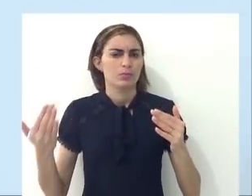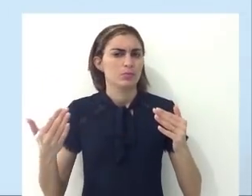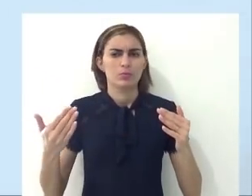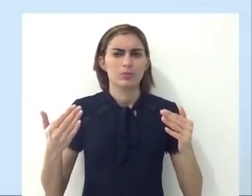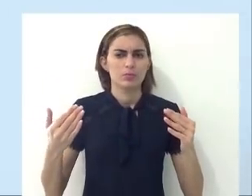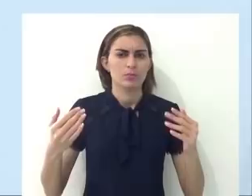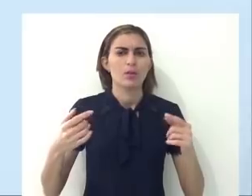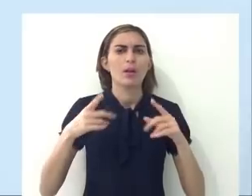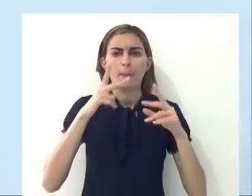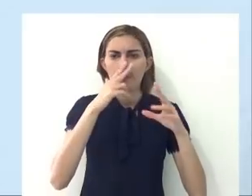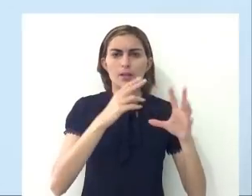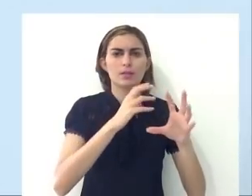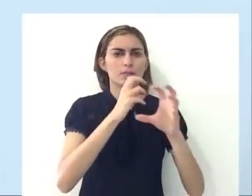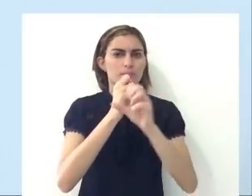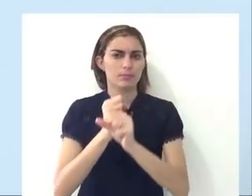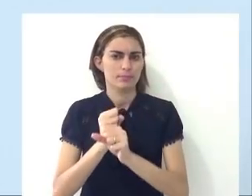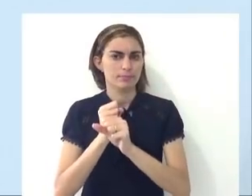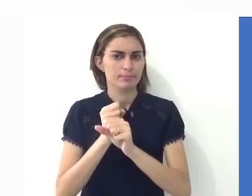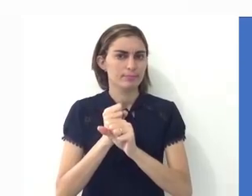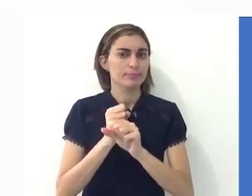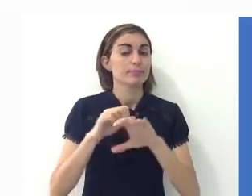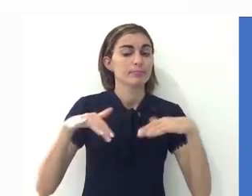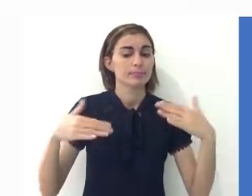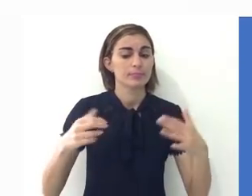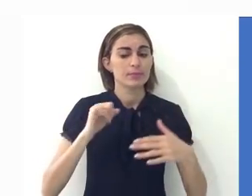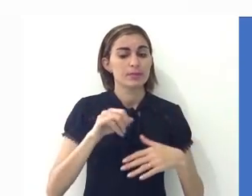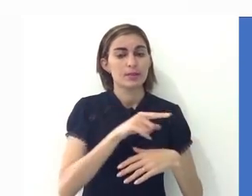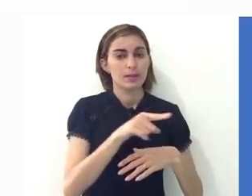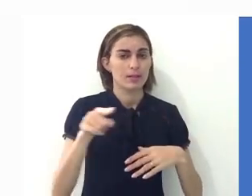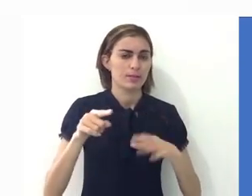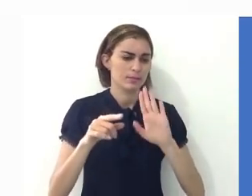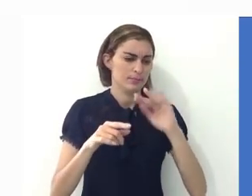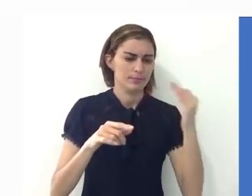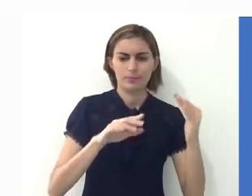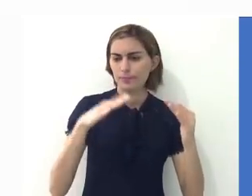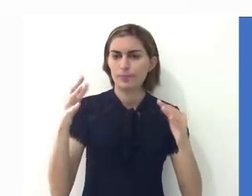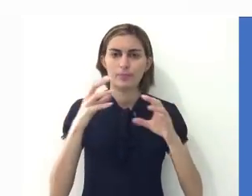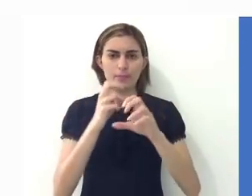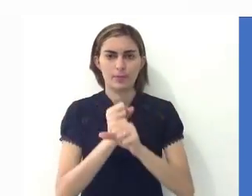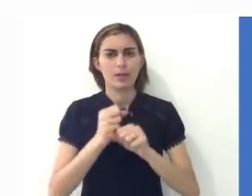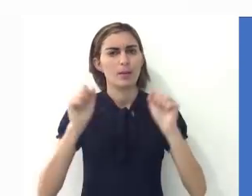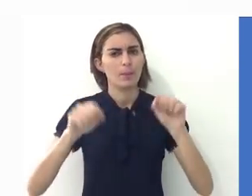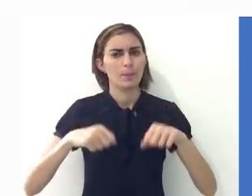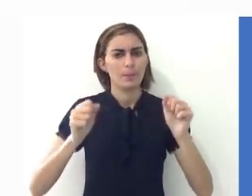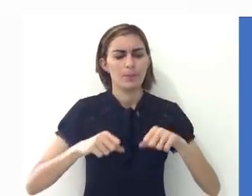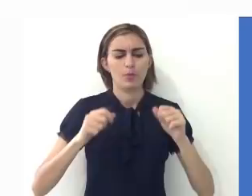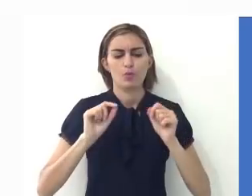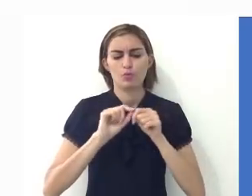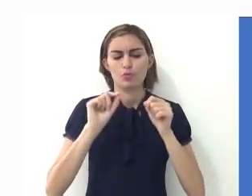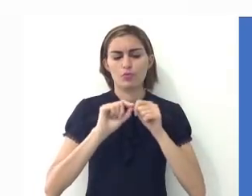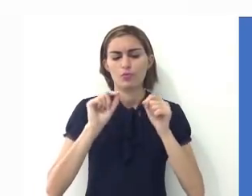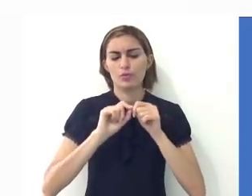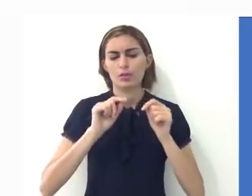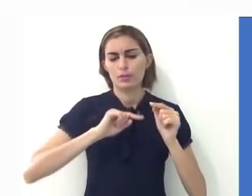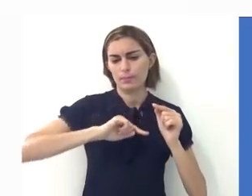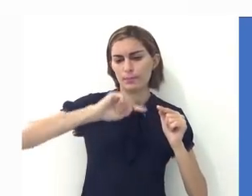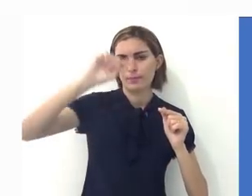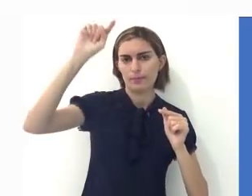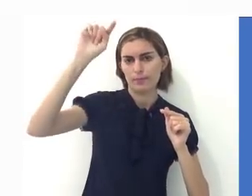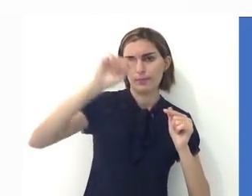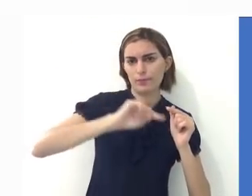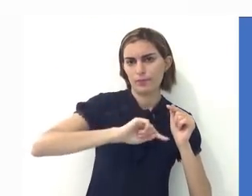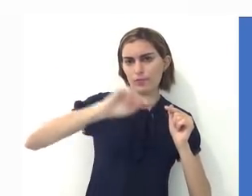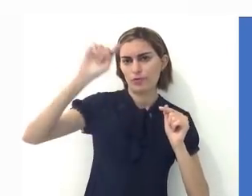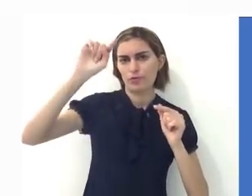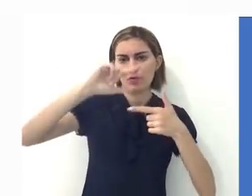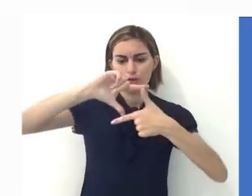não paralelos possuem a mesma medida. Então, se esses lados possuem a mesma medida, eu posso transladar esse lado aqui de